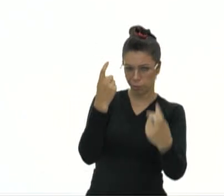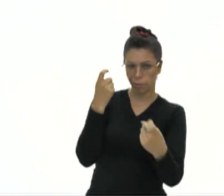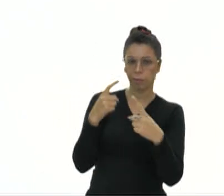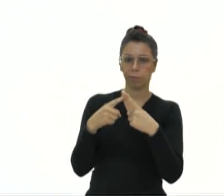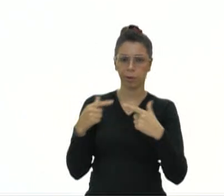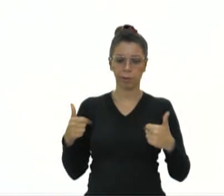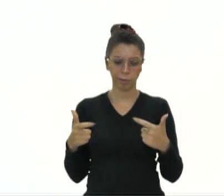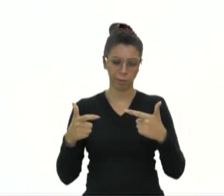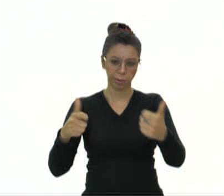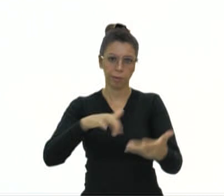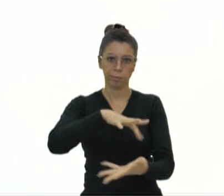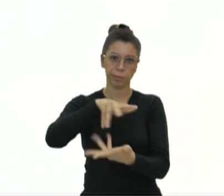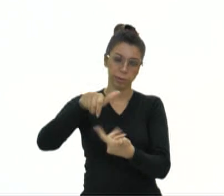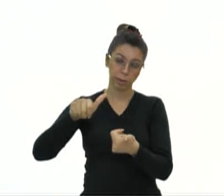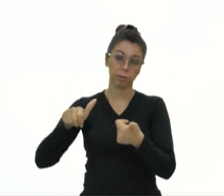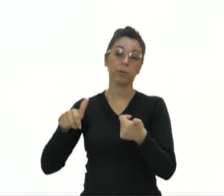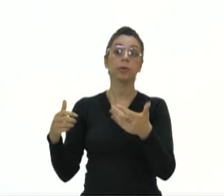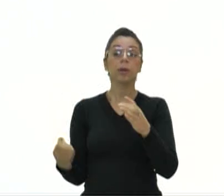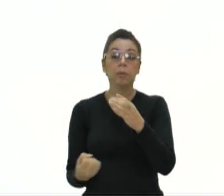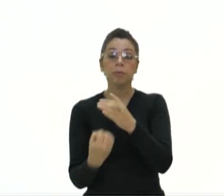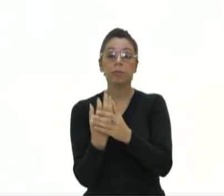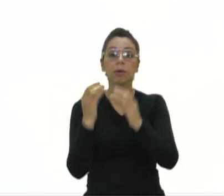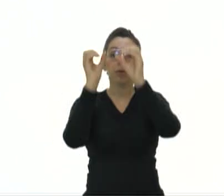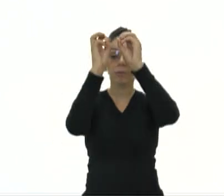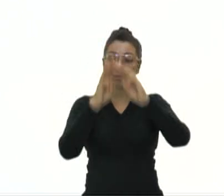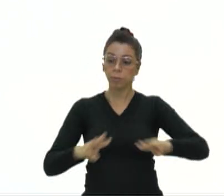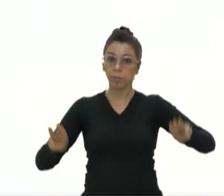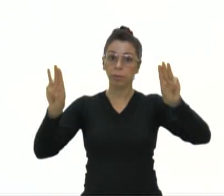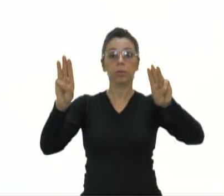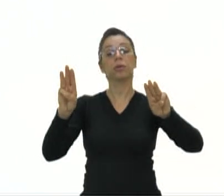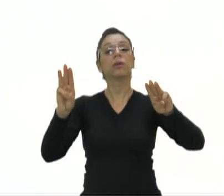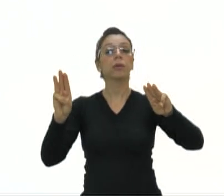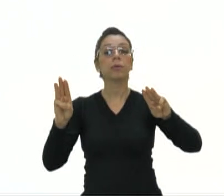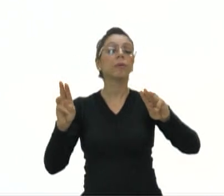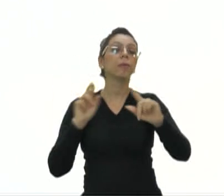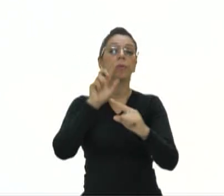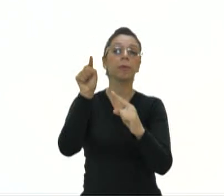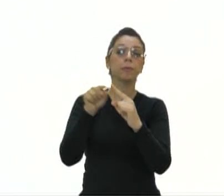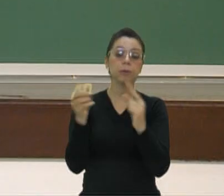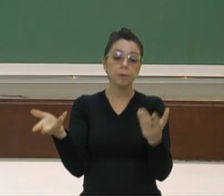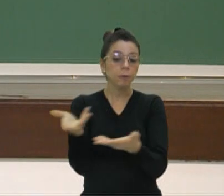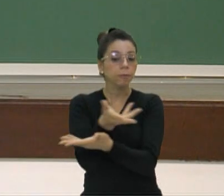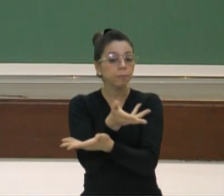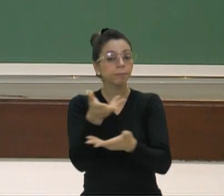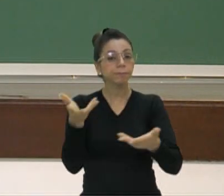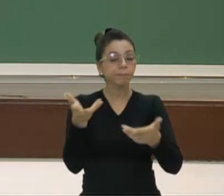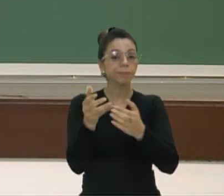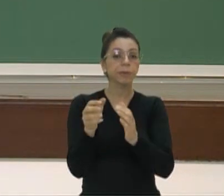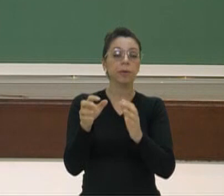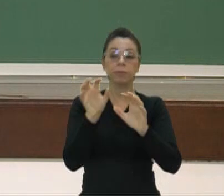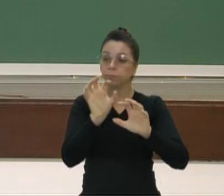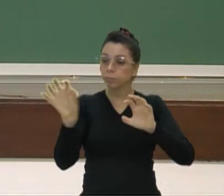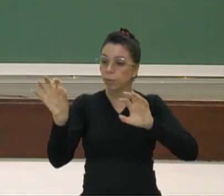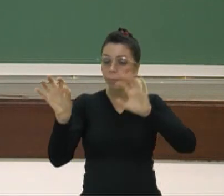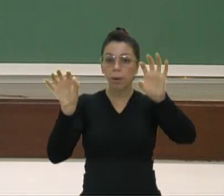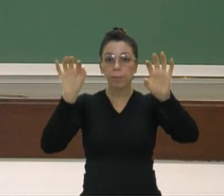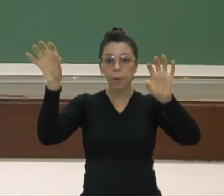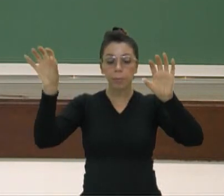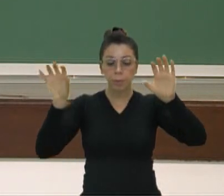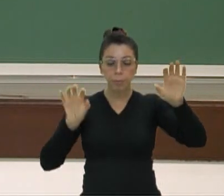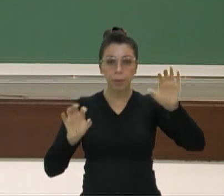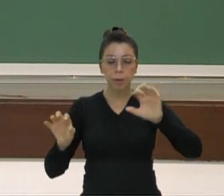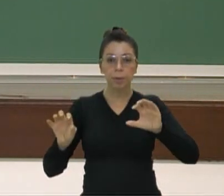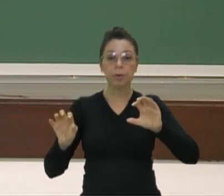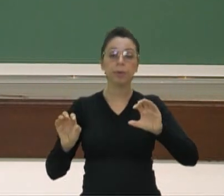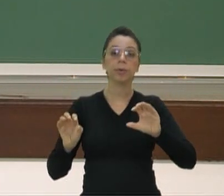das guerras mundiais. Então ela nasceu com esse inteirinho. Vimos nas nossas aulas que ela foi se dividindo em